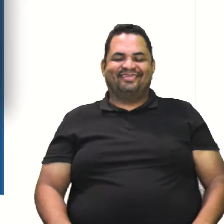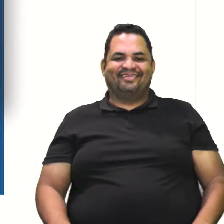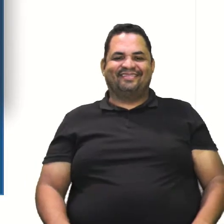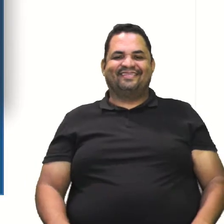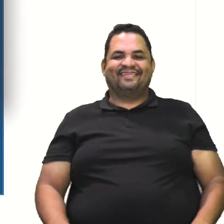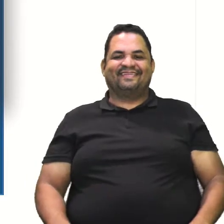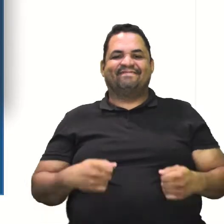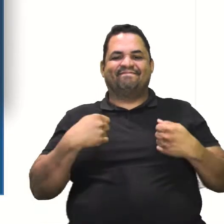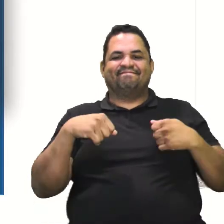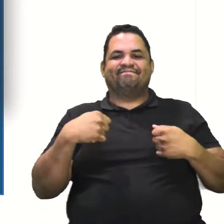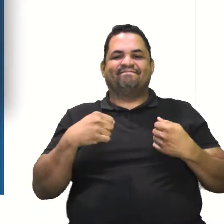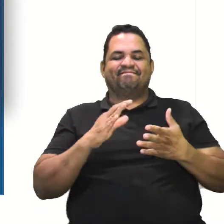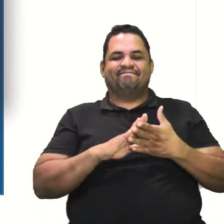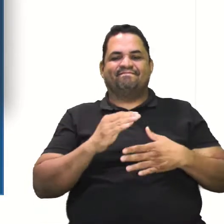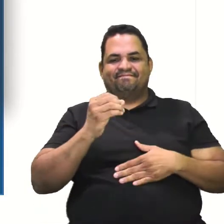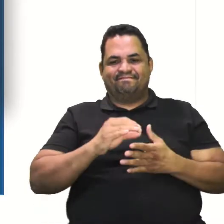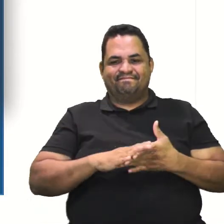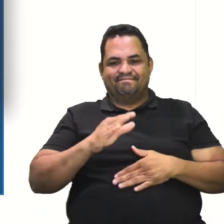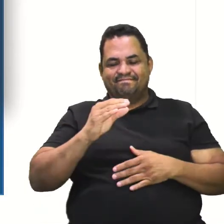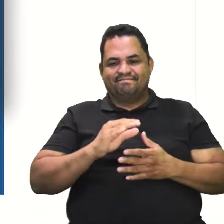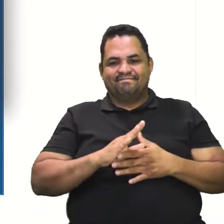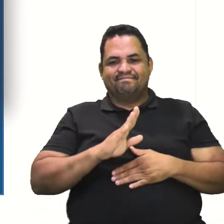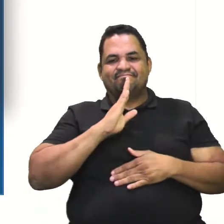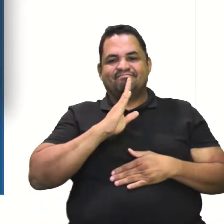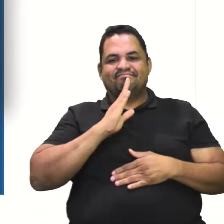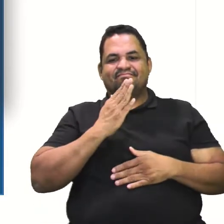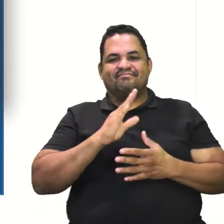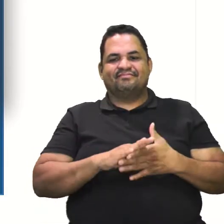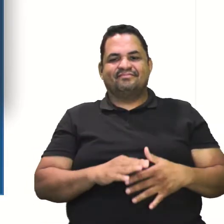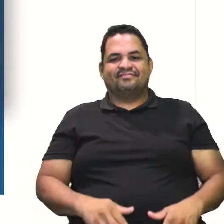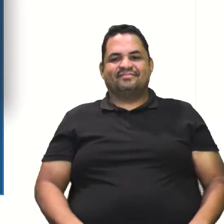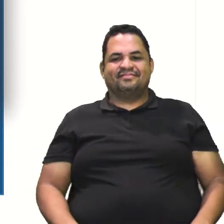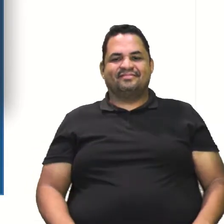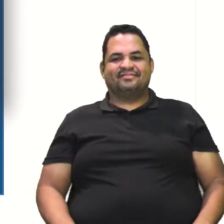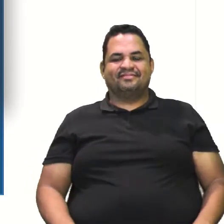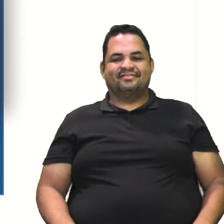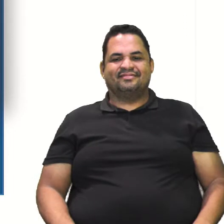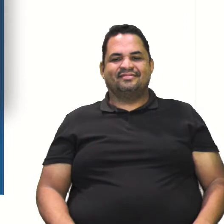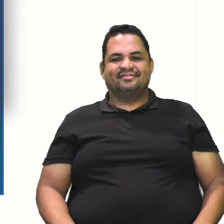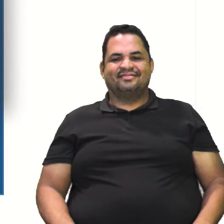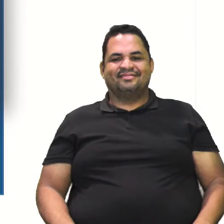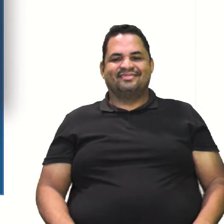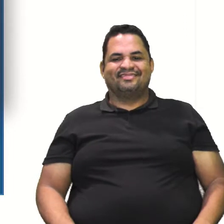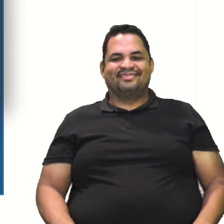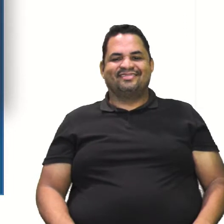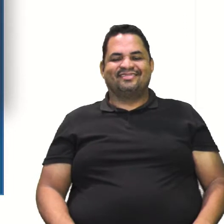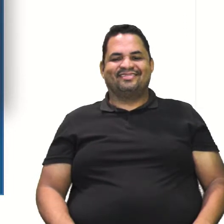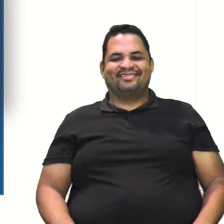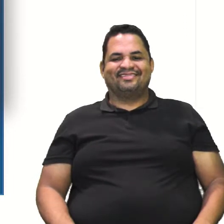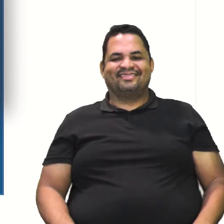e vocês precisam conhecer. Não precisa nem tu riscar, é só dar um cliquezinho.